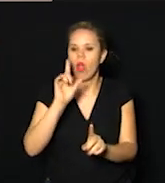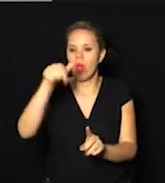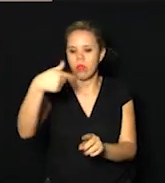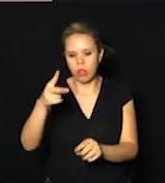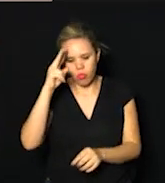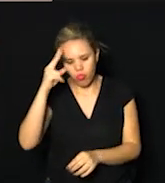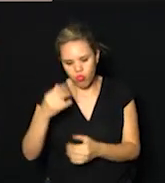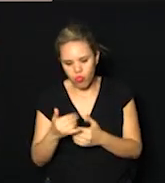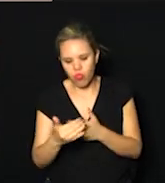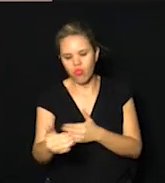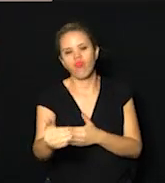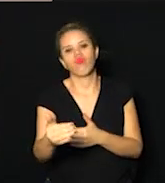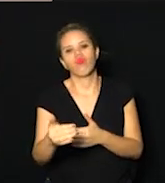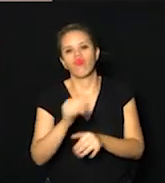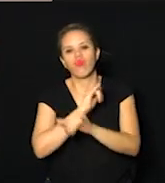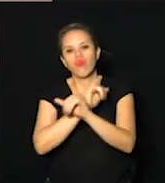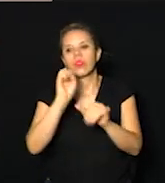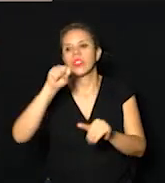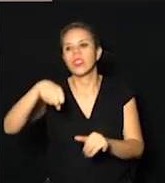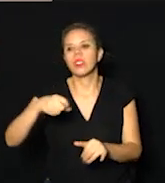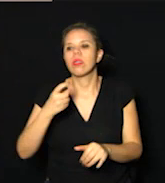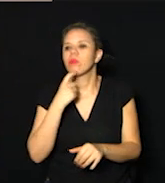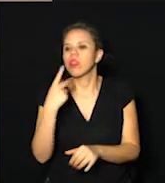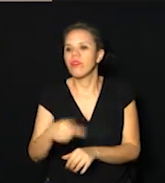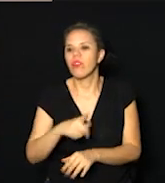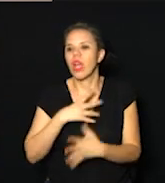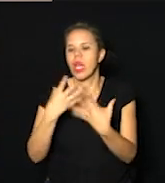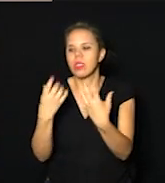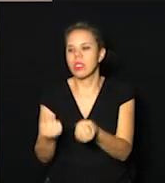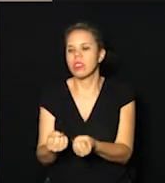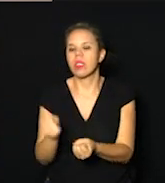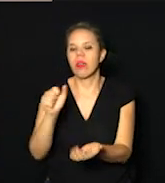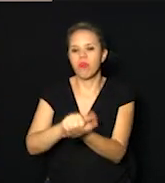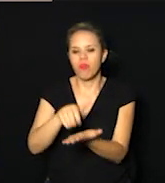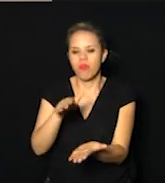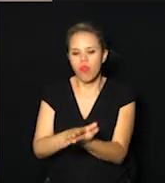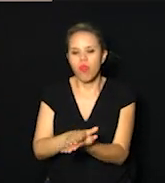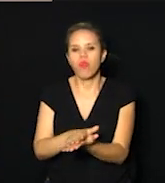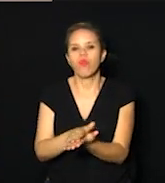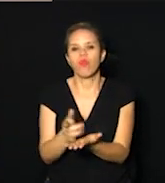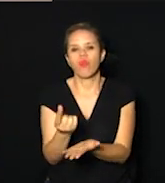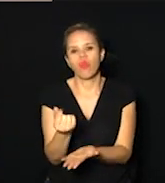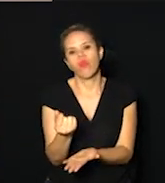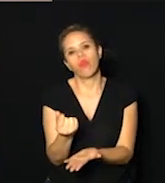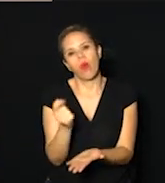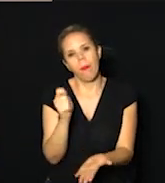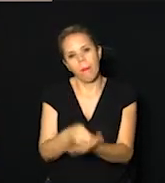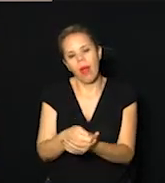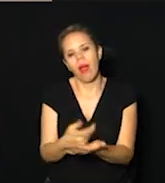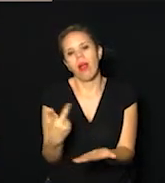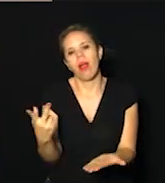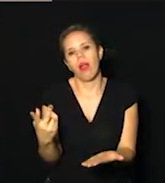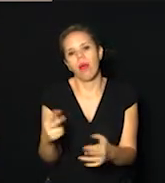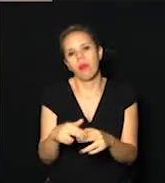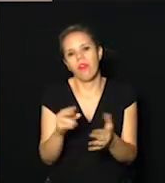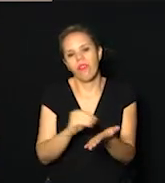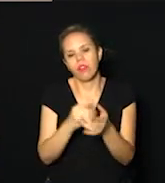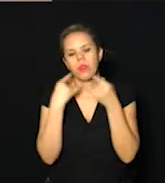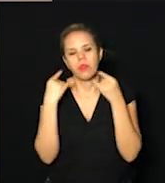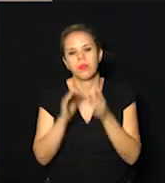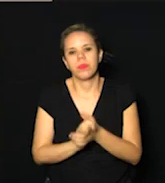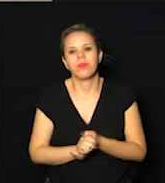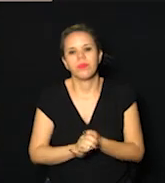o prefeito deve anunciar se Campinas vai adotar ou não a multa em valores mesmo.